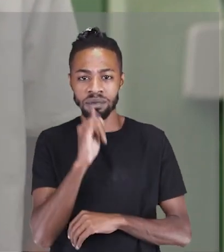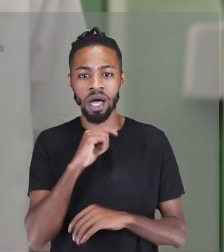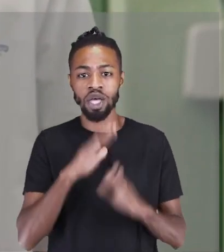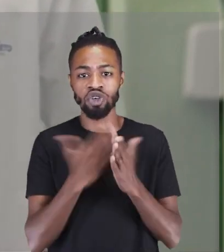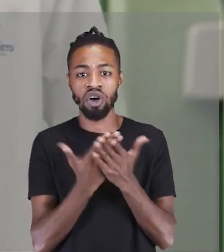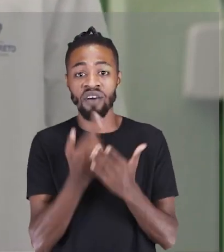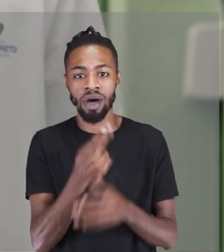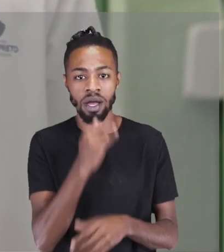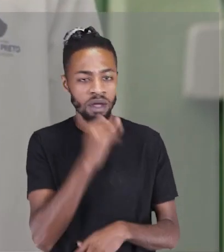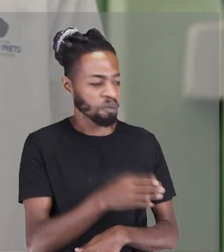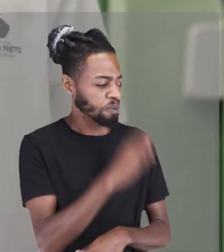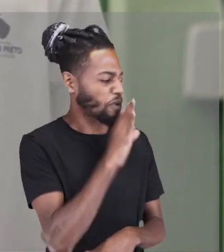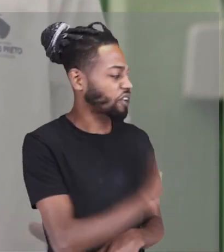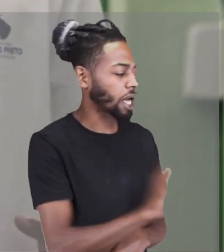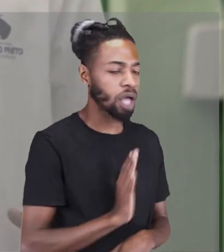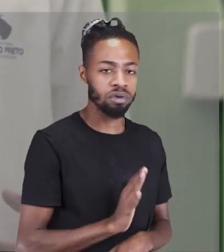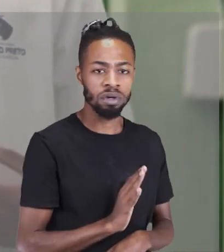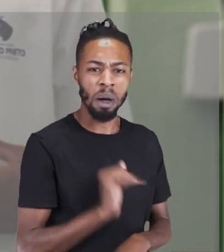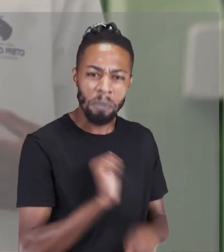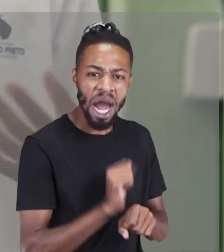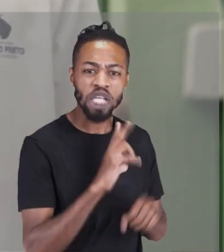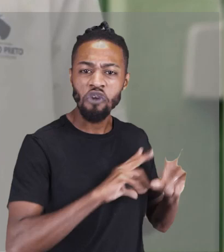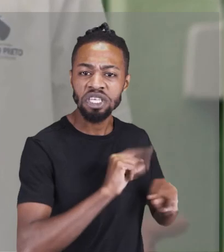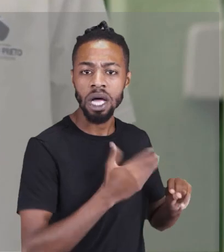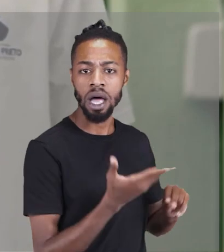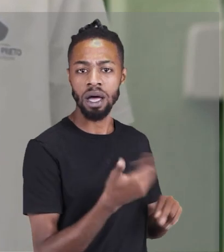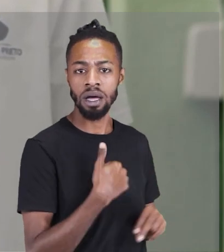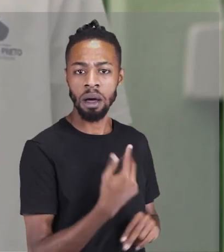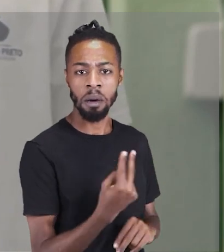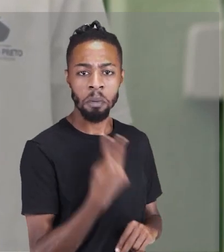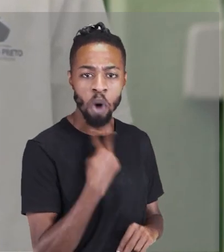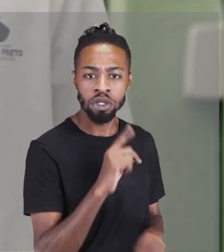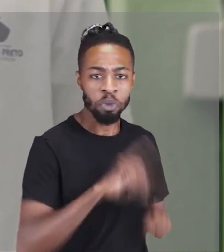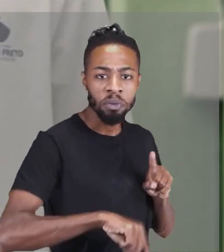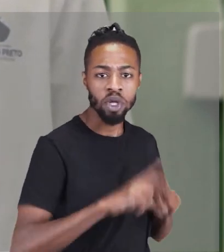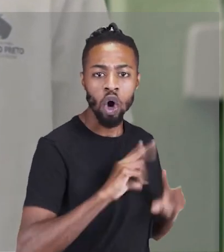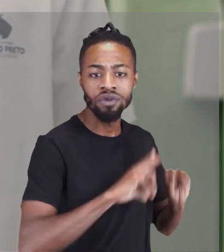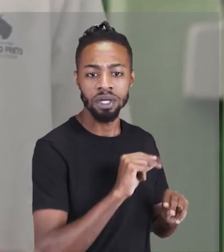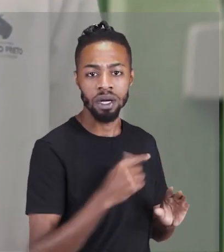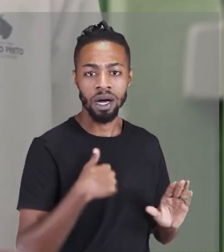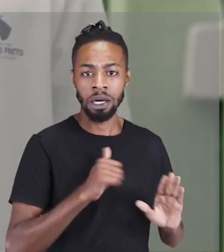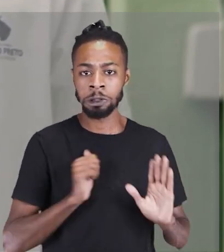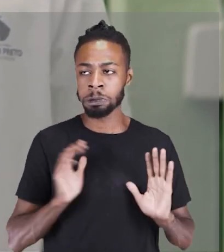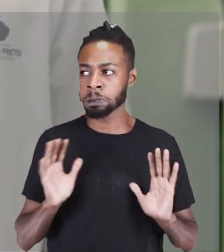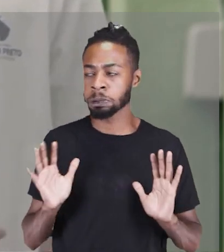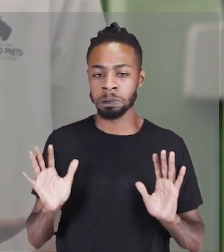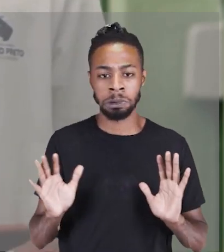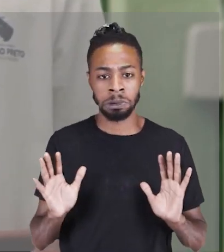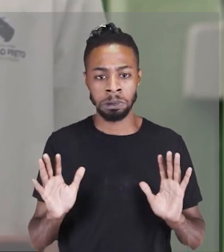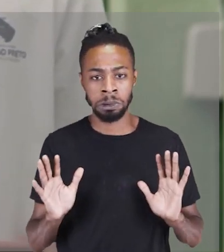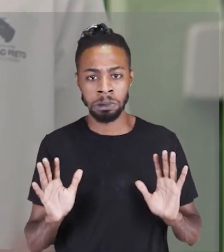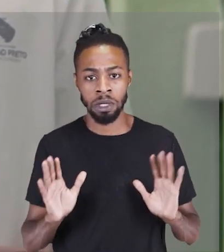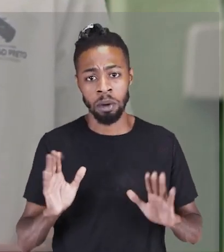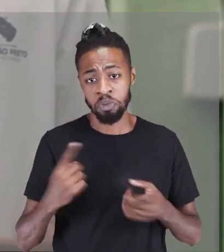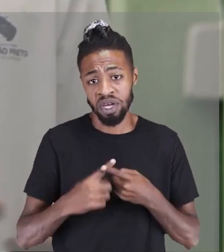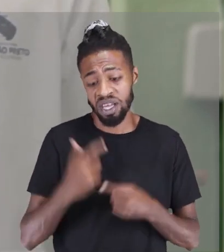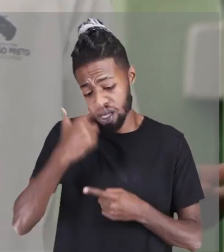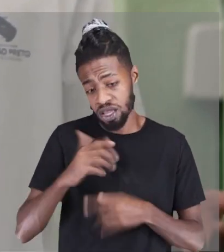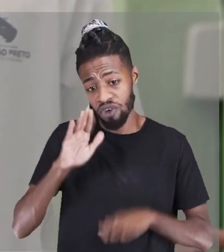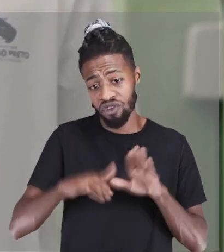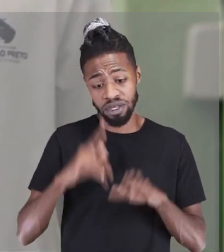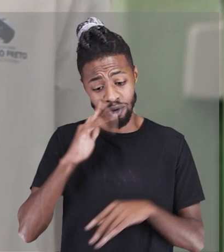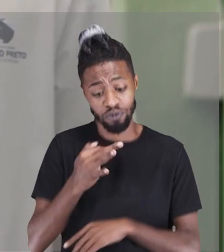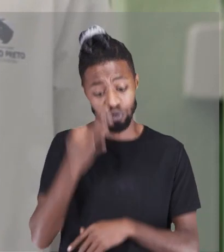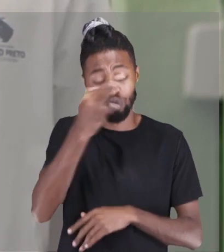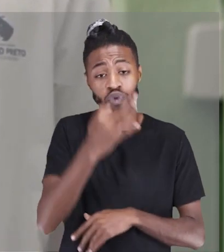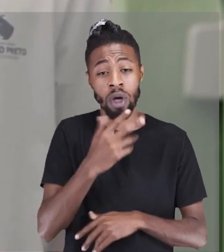falam, não, fica quieto. Aí eles estão, tipo, matando uma profissão que nós podemos ter mais pra frente. Um vendedor de carro, tipo, uma